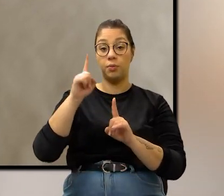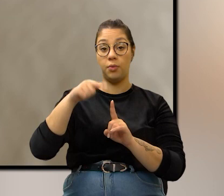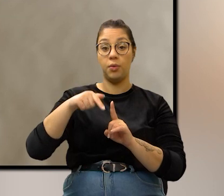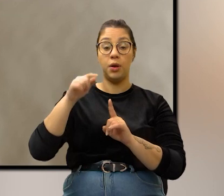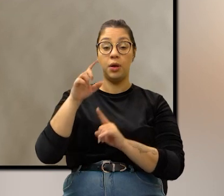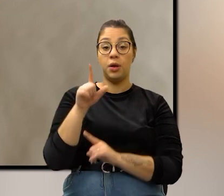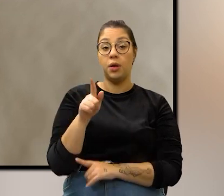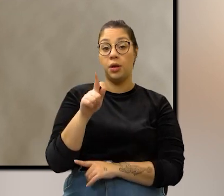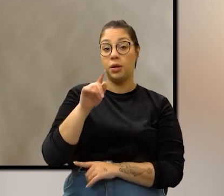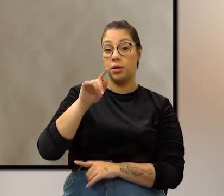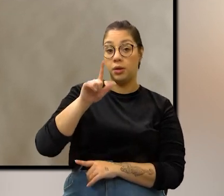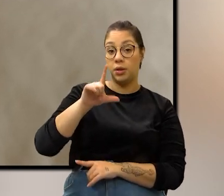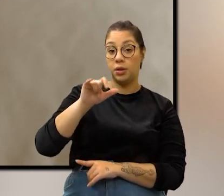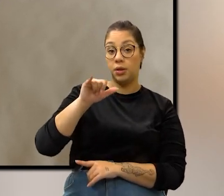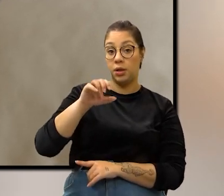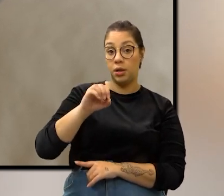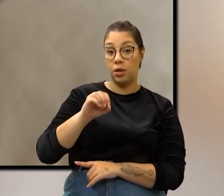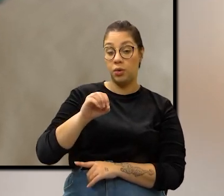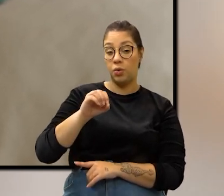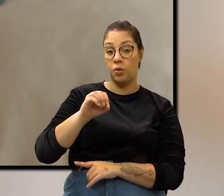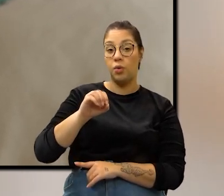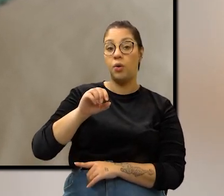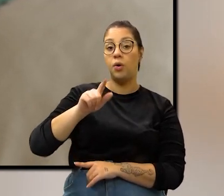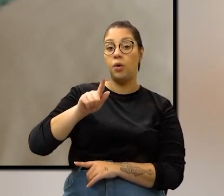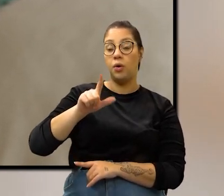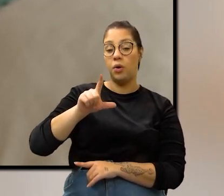de glioblastoma, mas